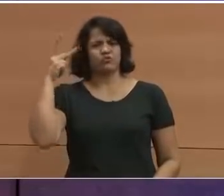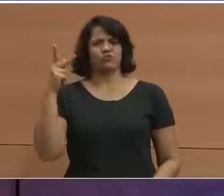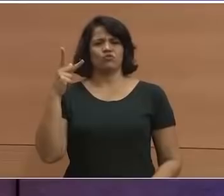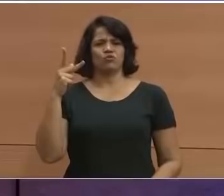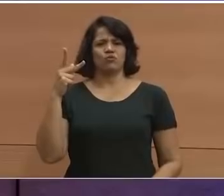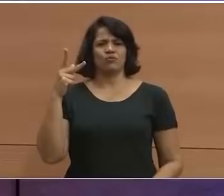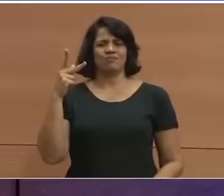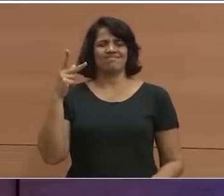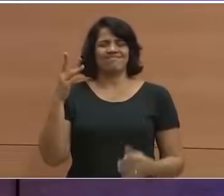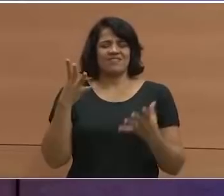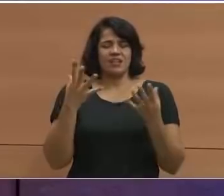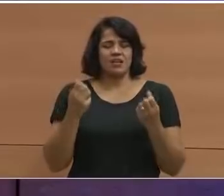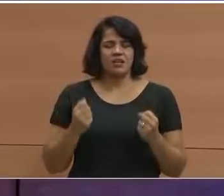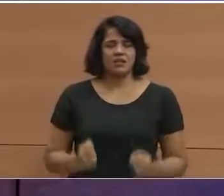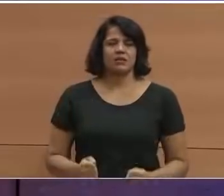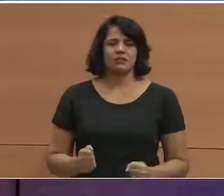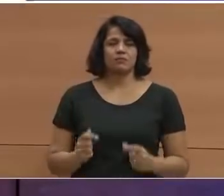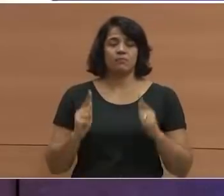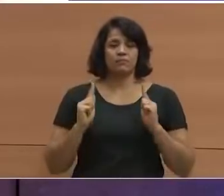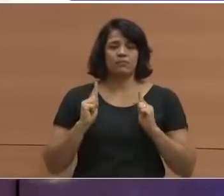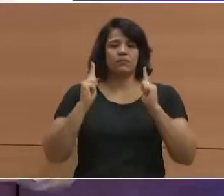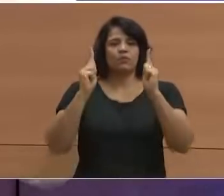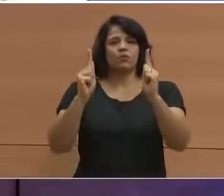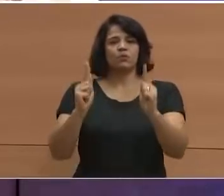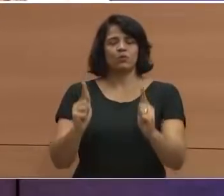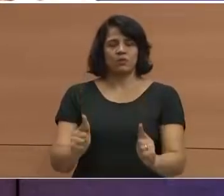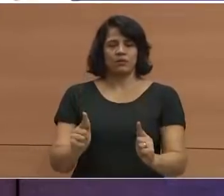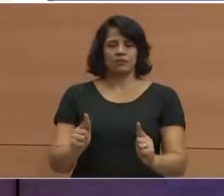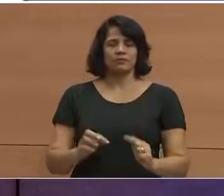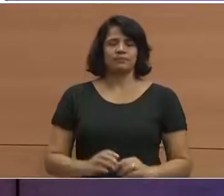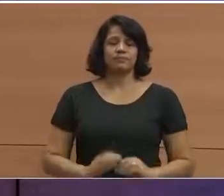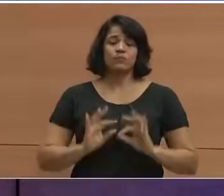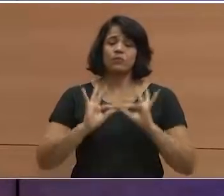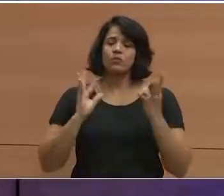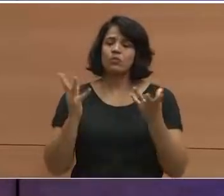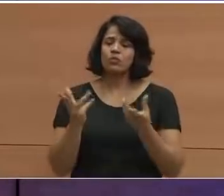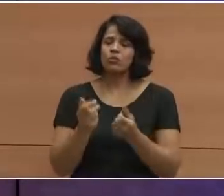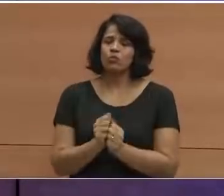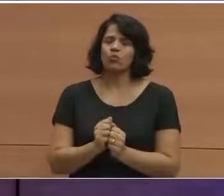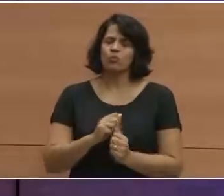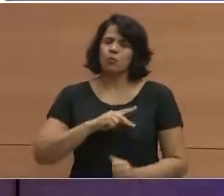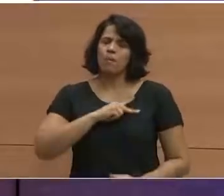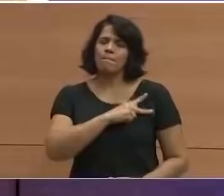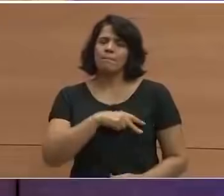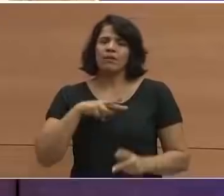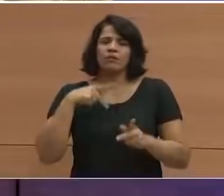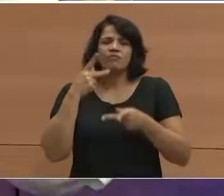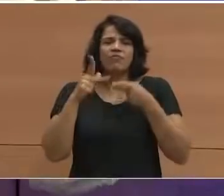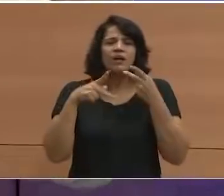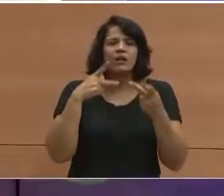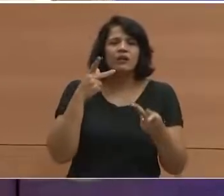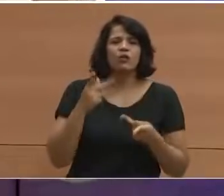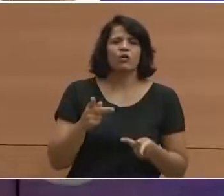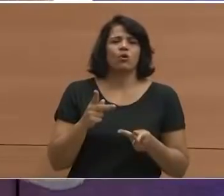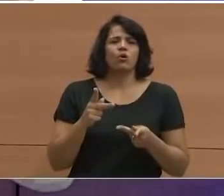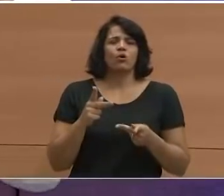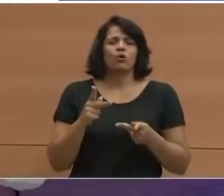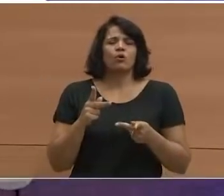galardão. Então, irmãos, tudo isso ele falou de uma forma muito cuidadosa, muito,